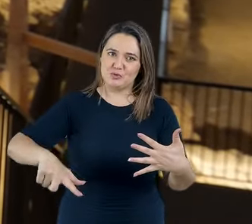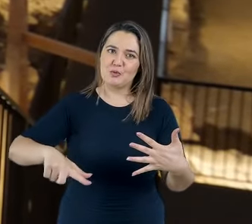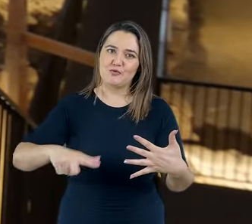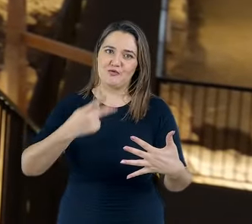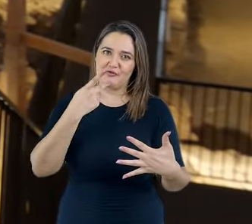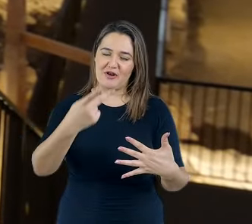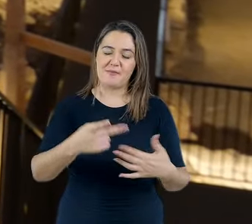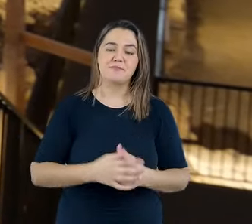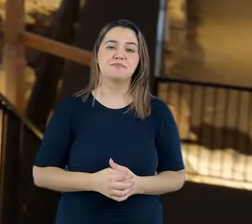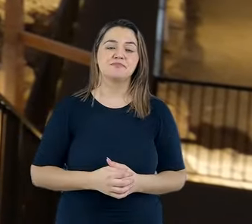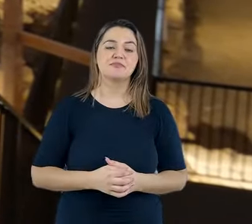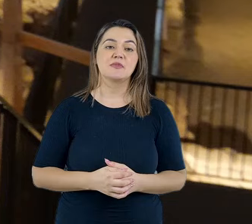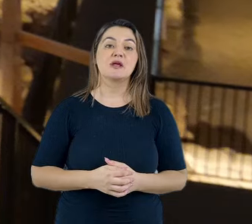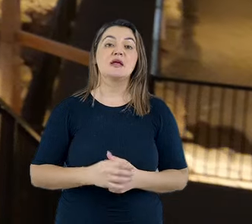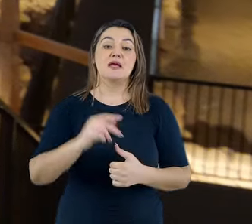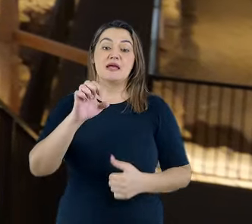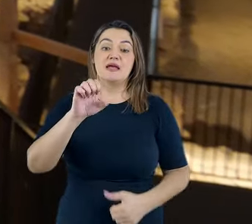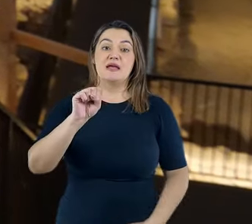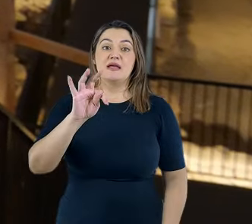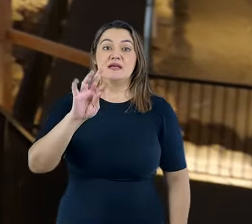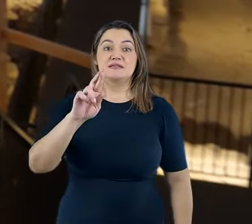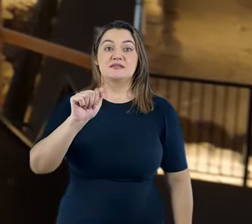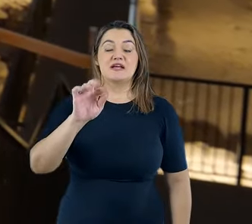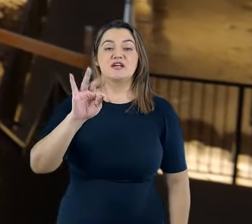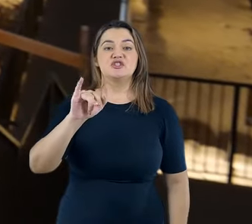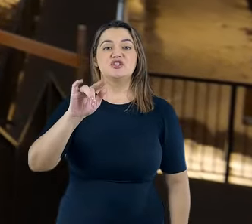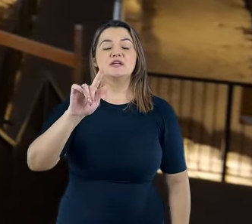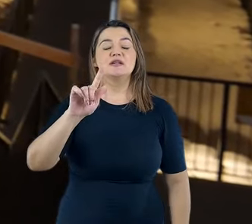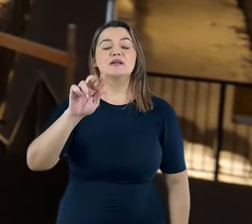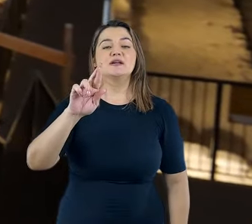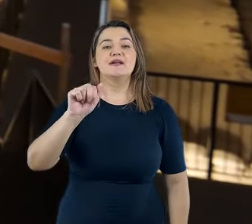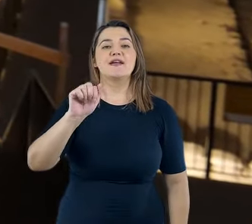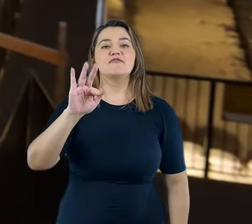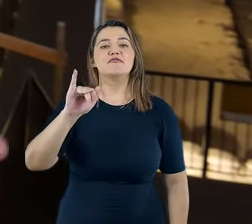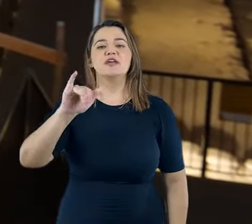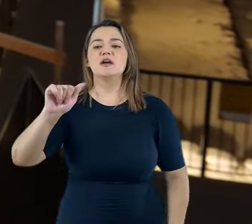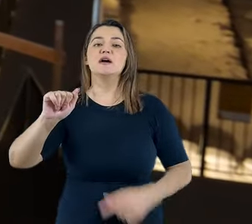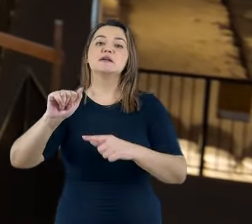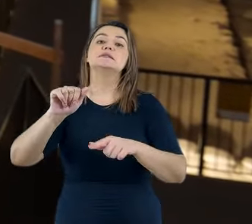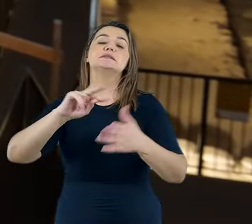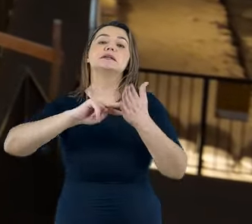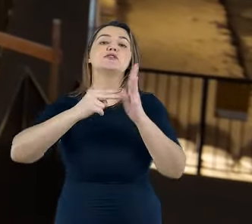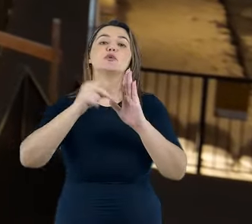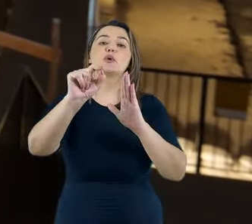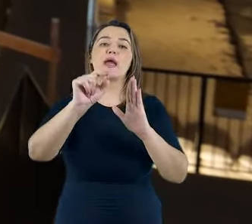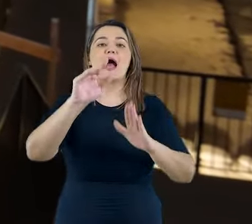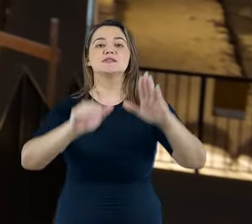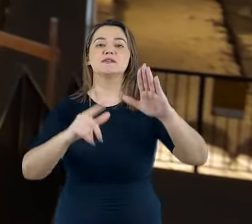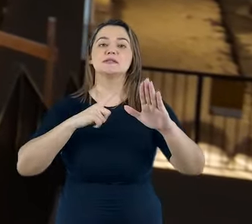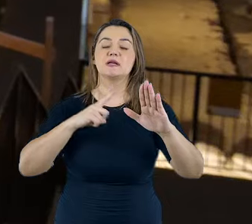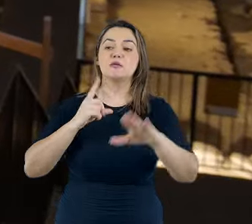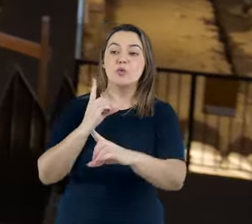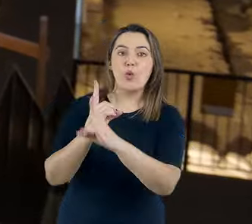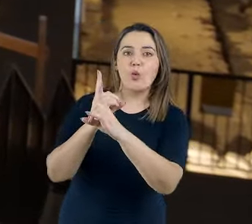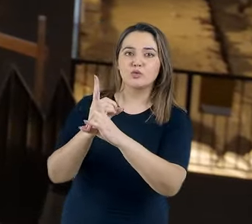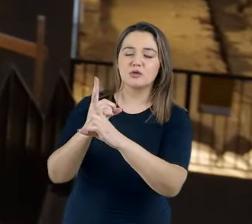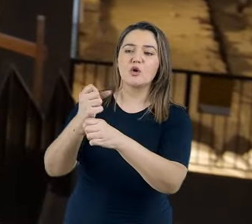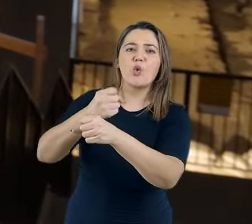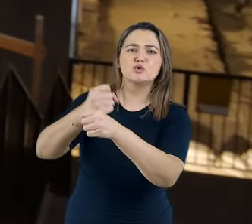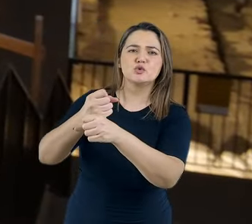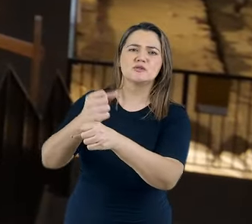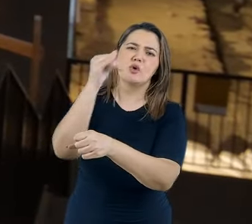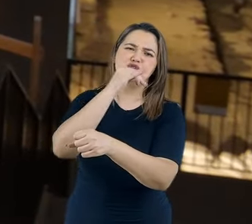pena repetir. A lei da estratigrafia diz que, às vezes, você tem uma cidade, uma casa, uma fortaleza, enfim,